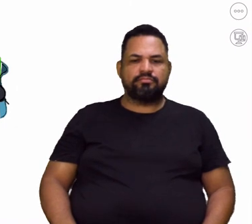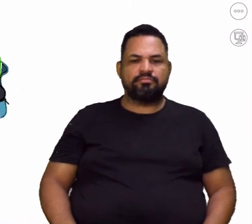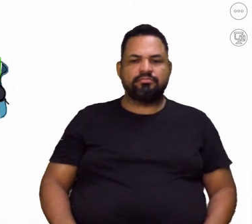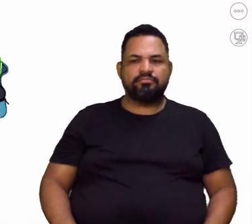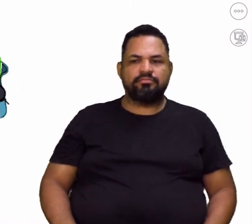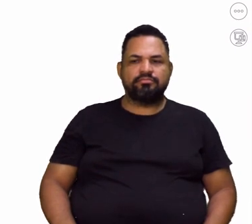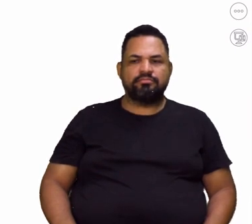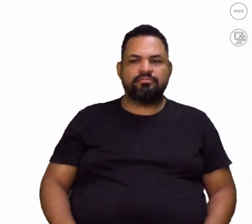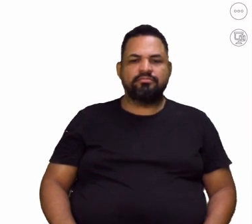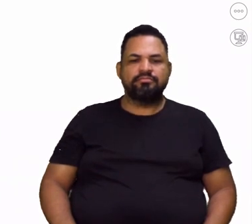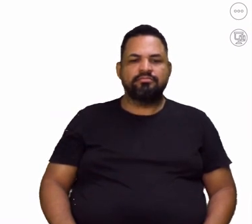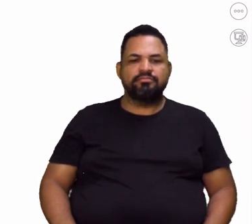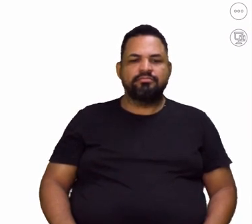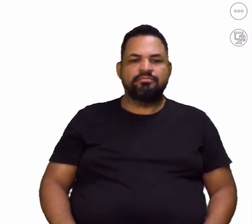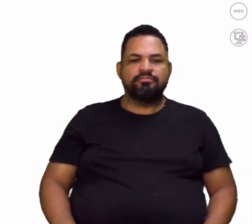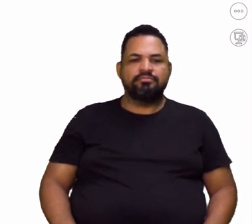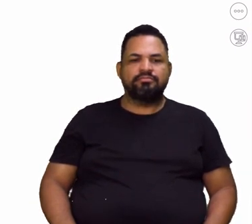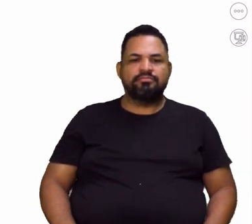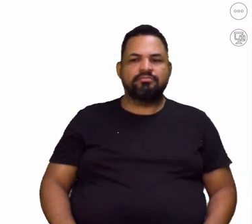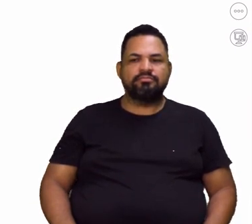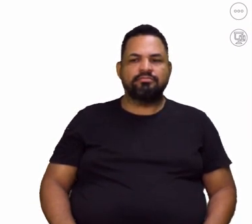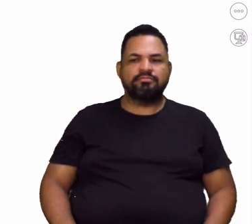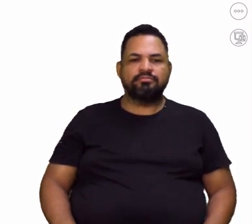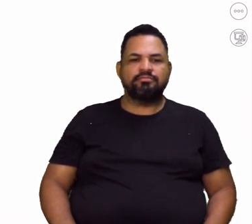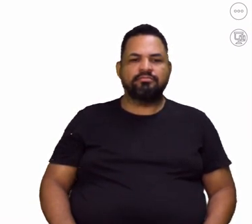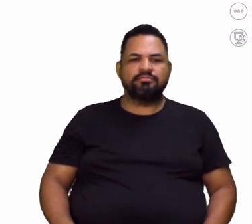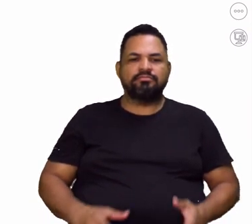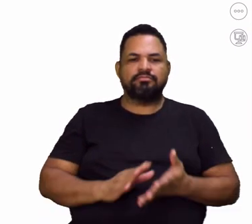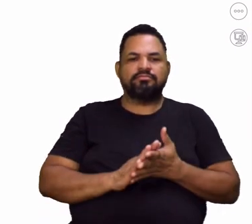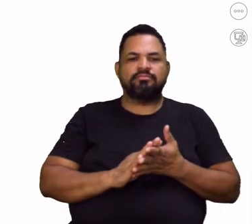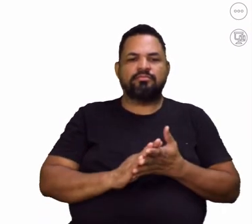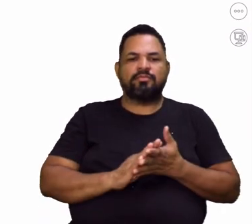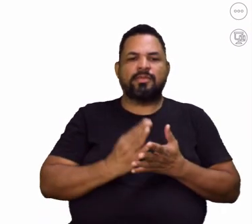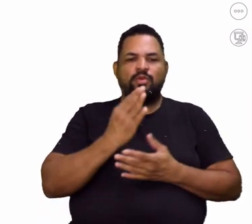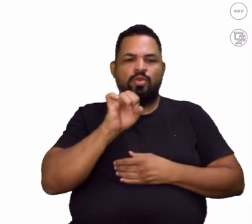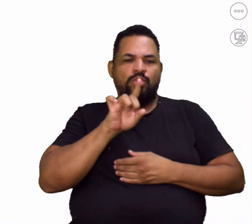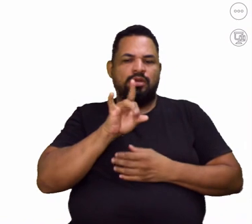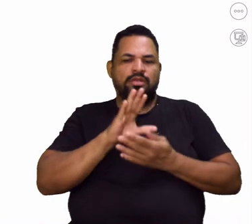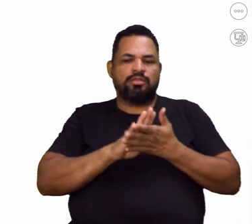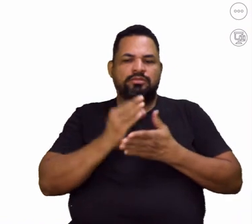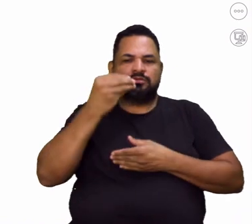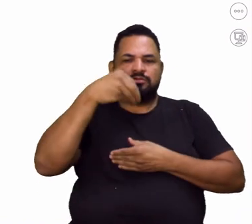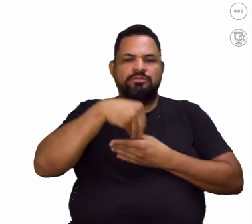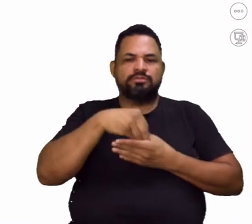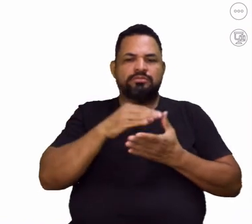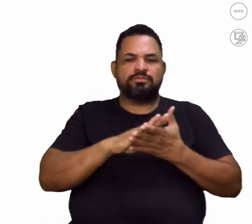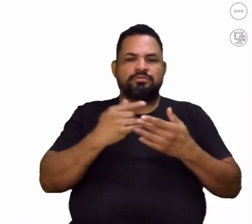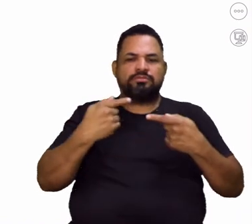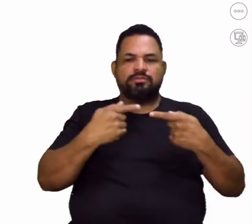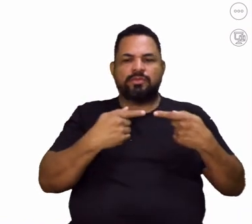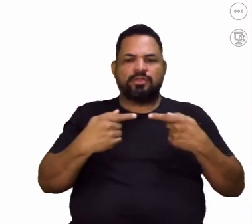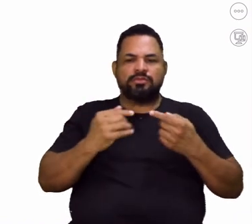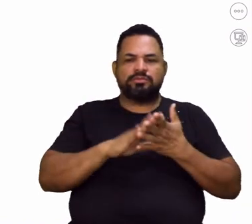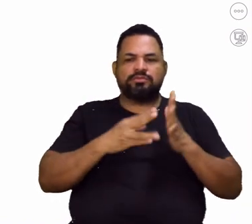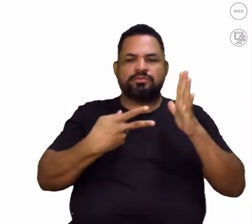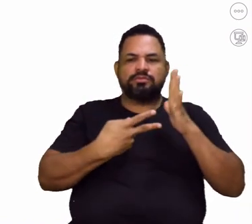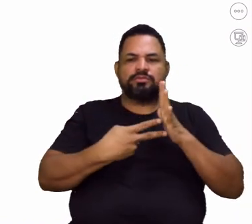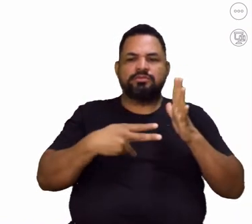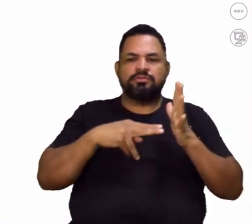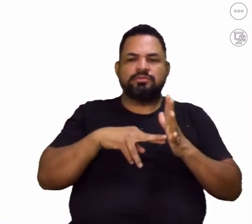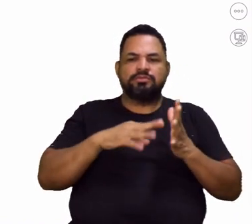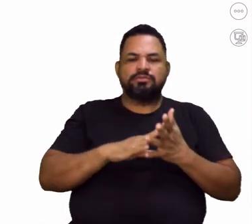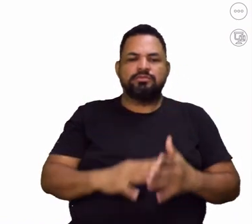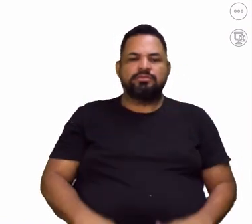amadinho? Sabe sim. Bom, a coerência interna. A coerência interna, a compatibilidade se dá